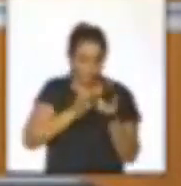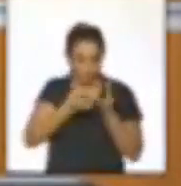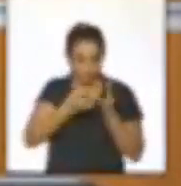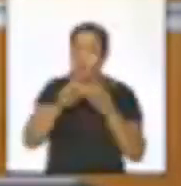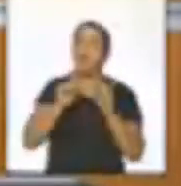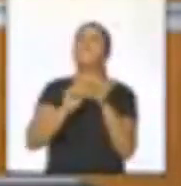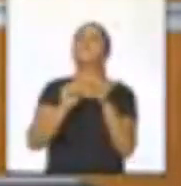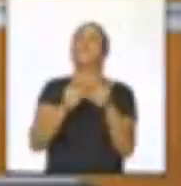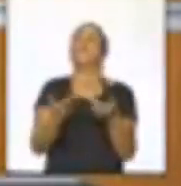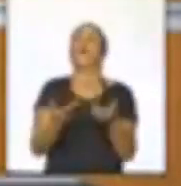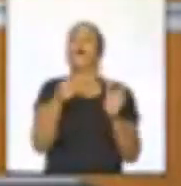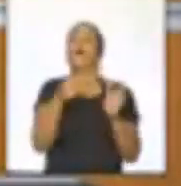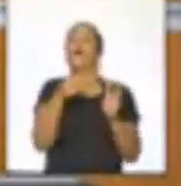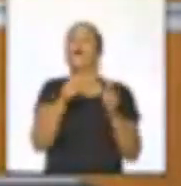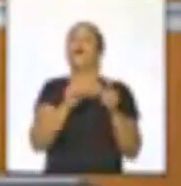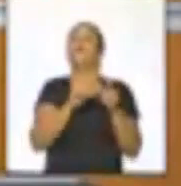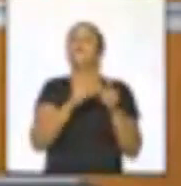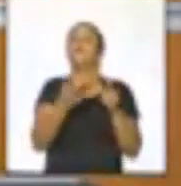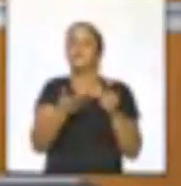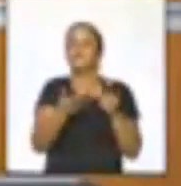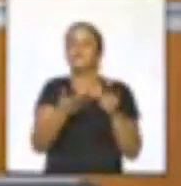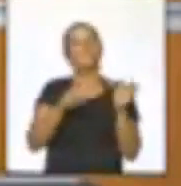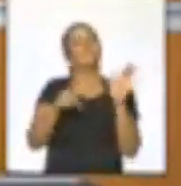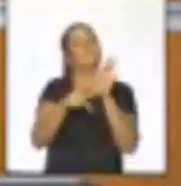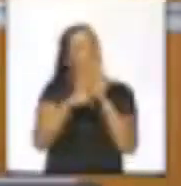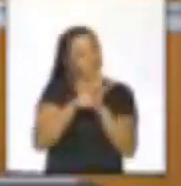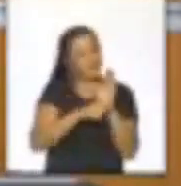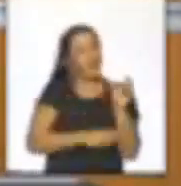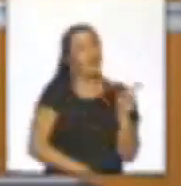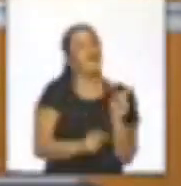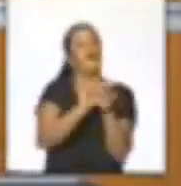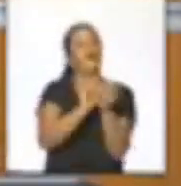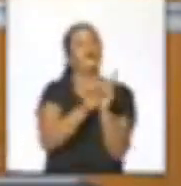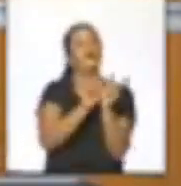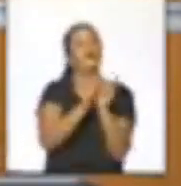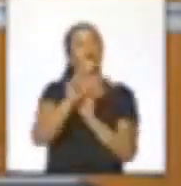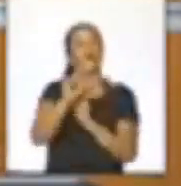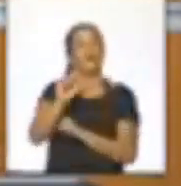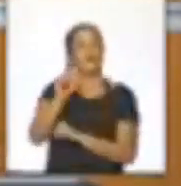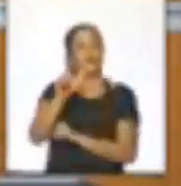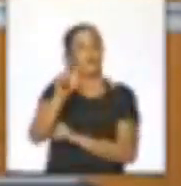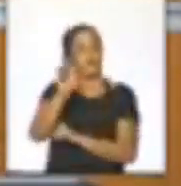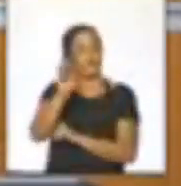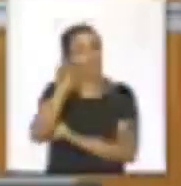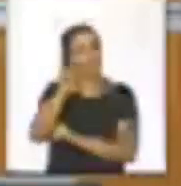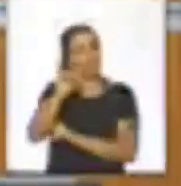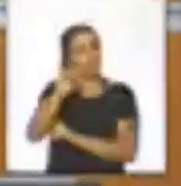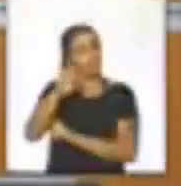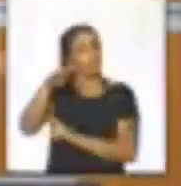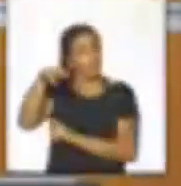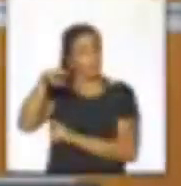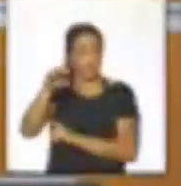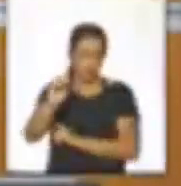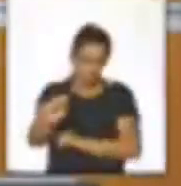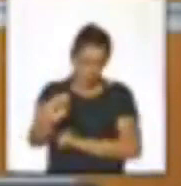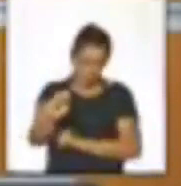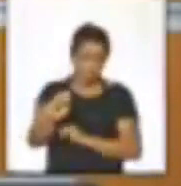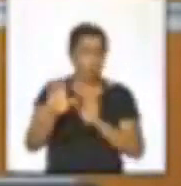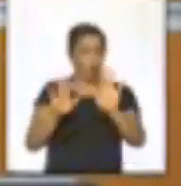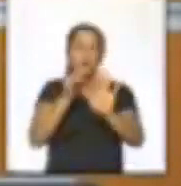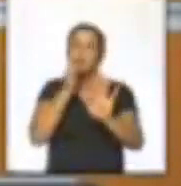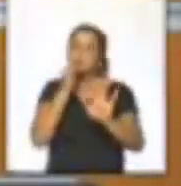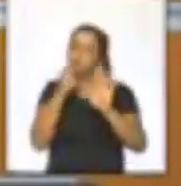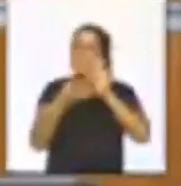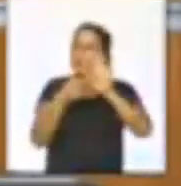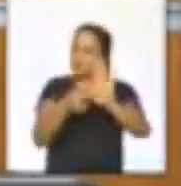está executando os algoritmos. Por exemplo, vou pegar aqui só um exemplo, tá? Eu não sou muito bom na montagem